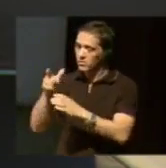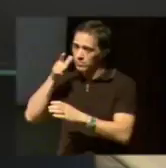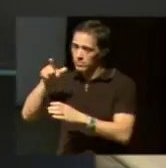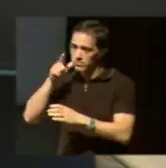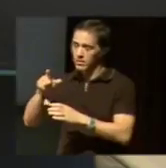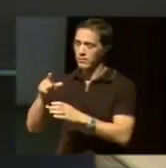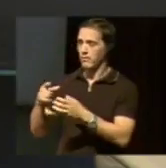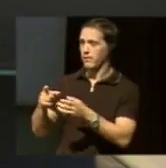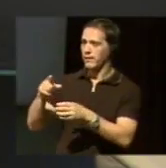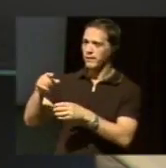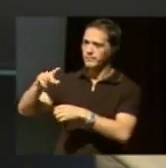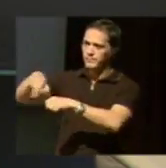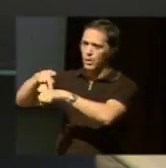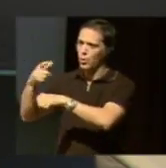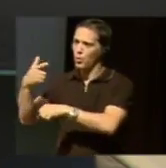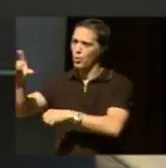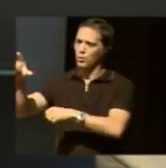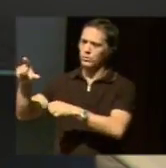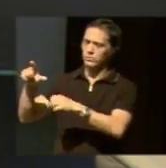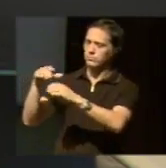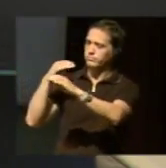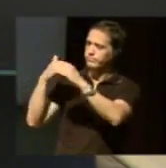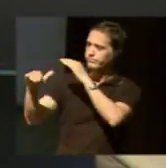no exterior, agora por